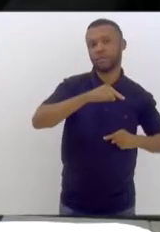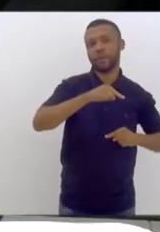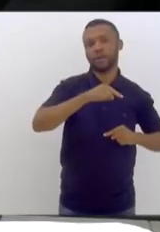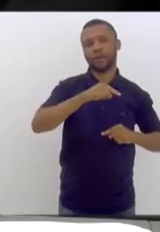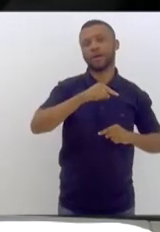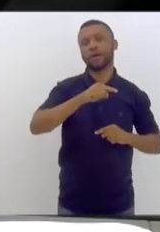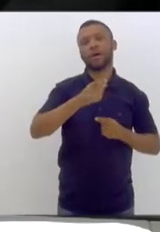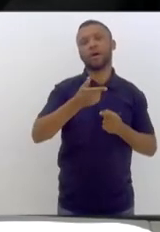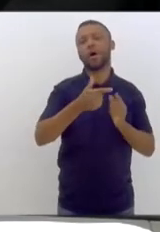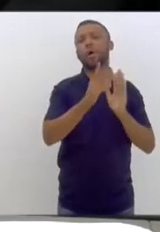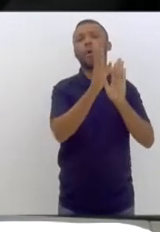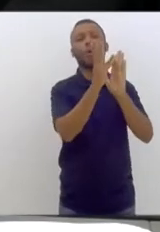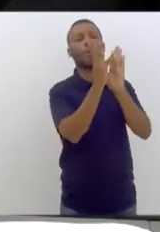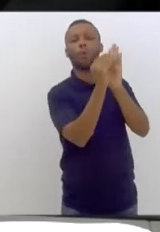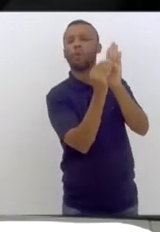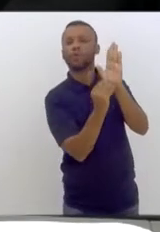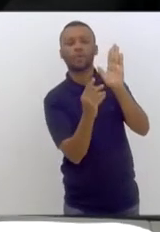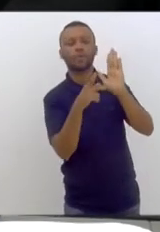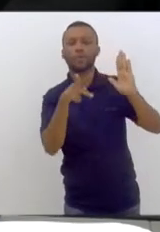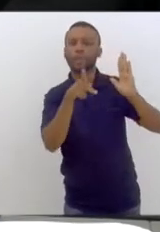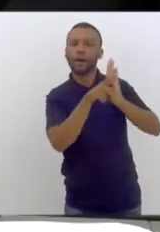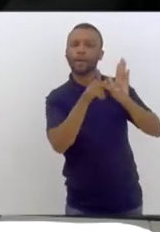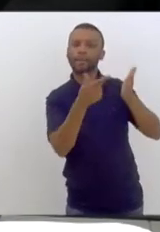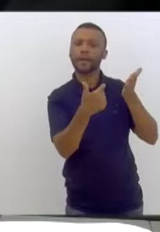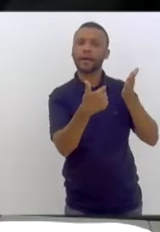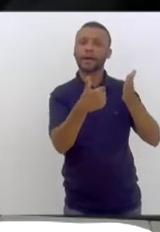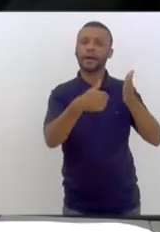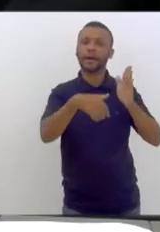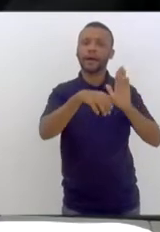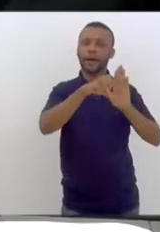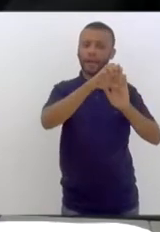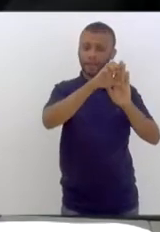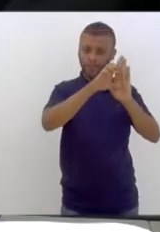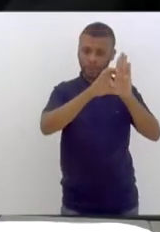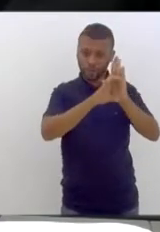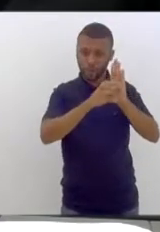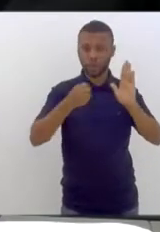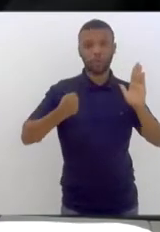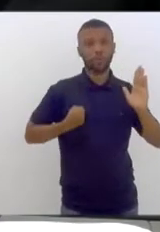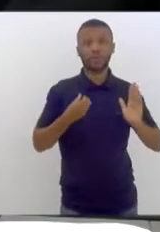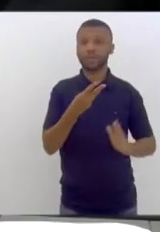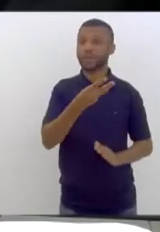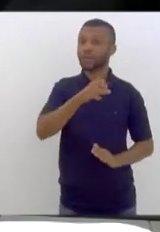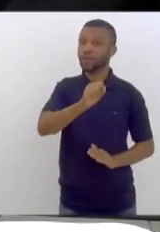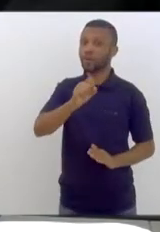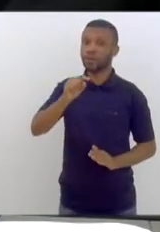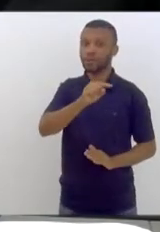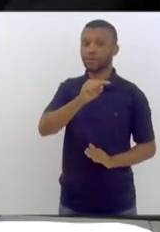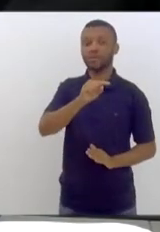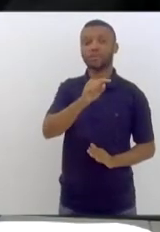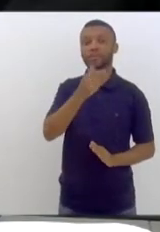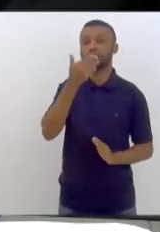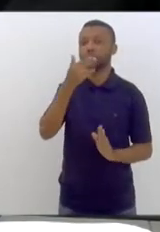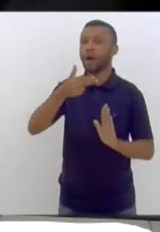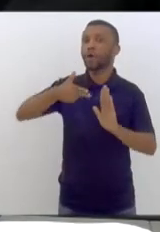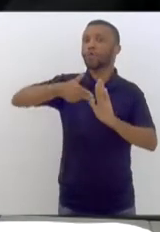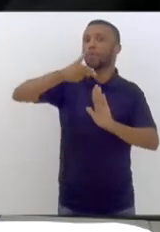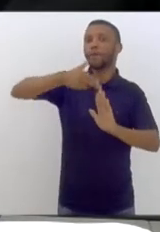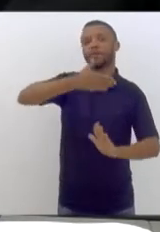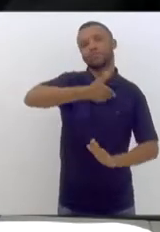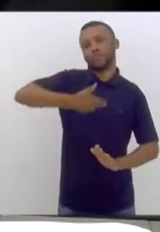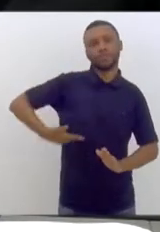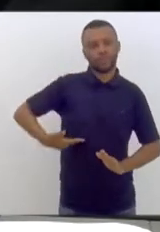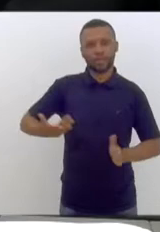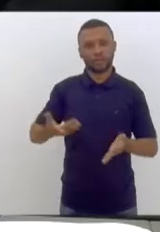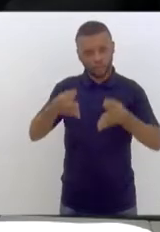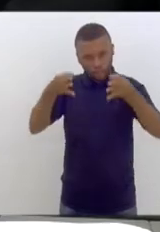o conteúdo da Emenda Constitucional 108 ao normativo estadual. Tá certo? Então,